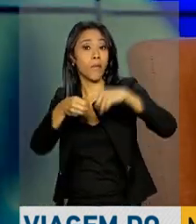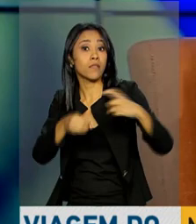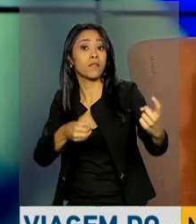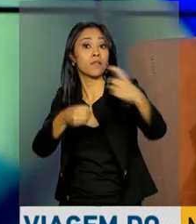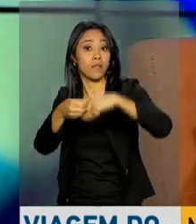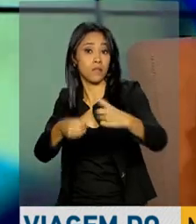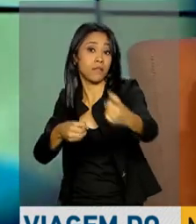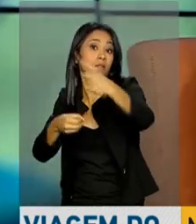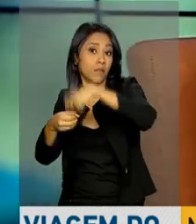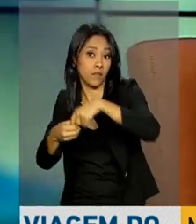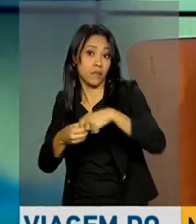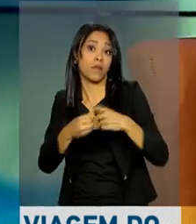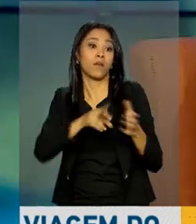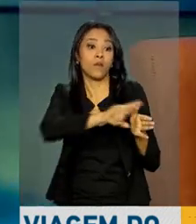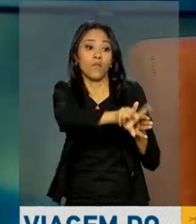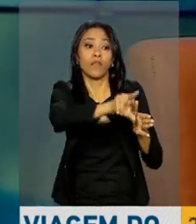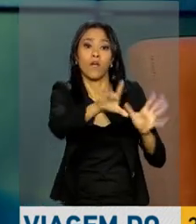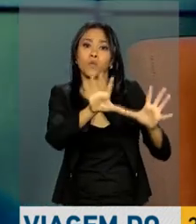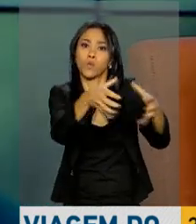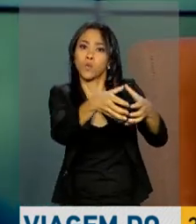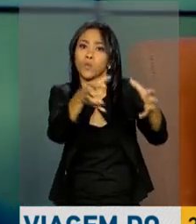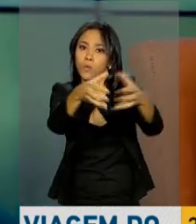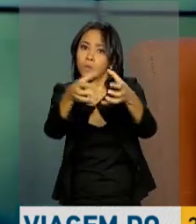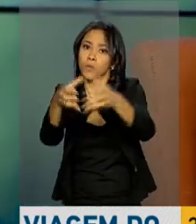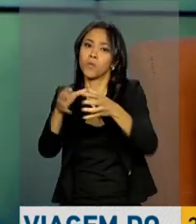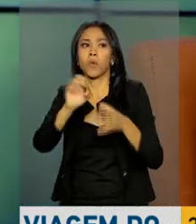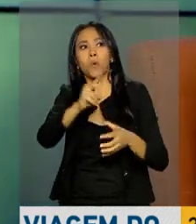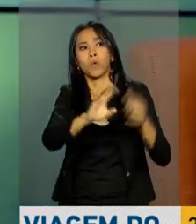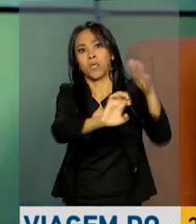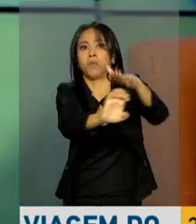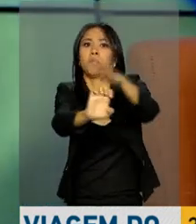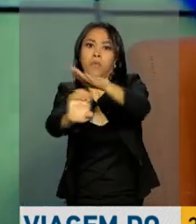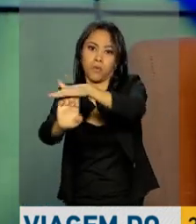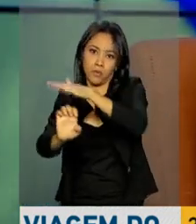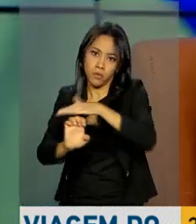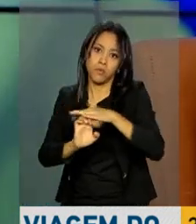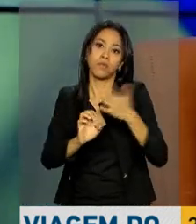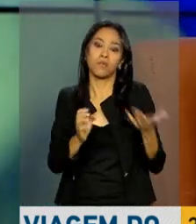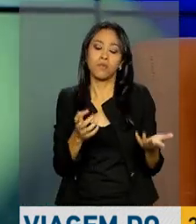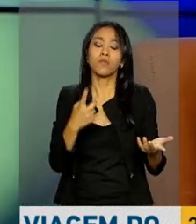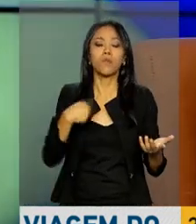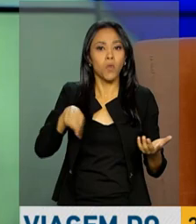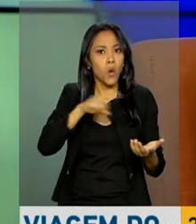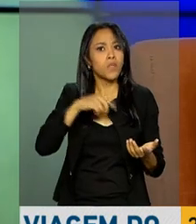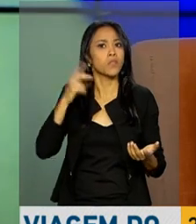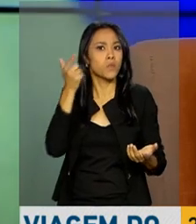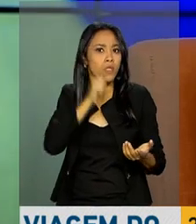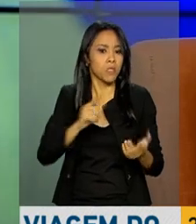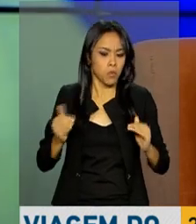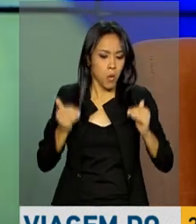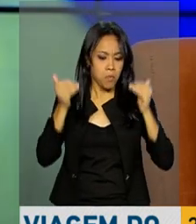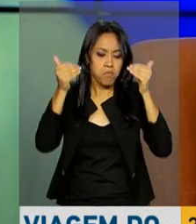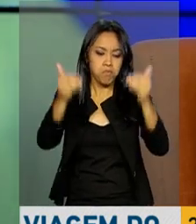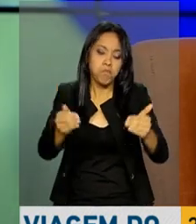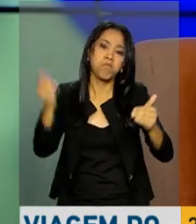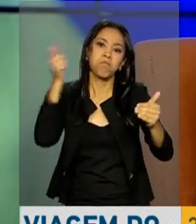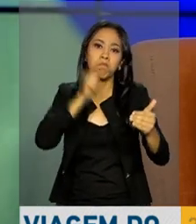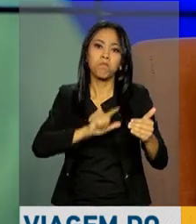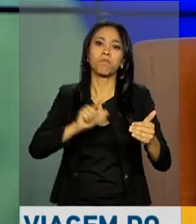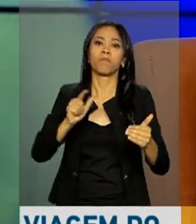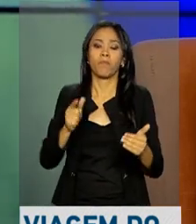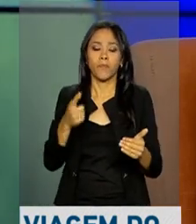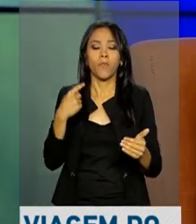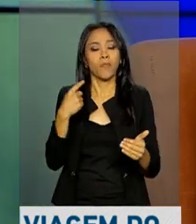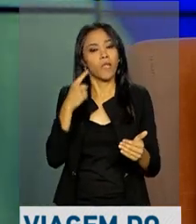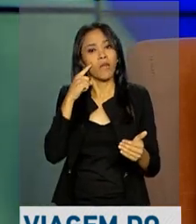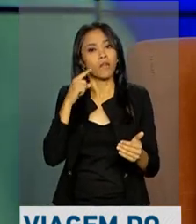em consórcios, em grupos empresariais. Nós demos um passo, portanto, muito forte nessa direção, muito coerente que nós